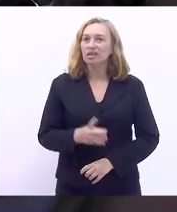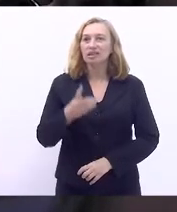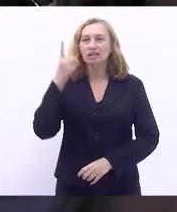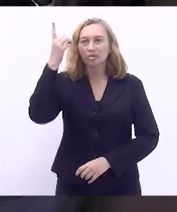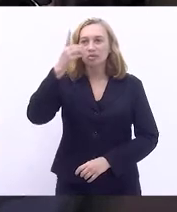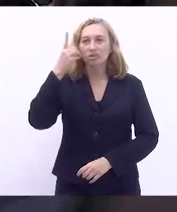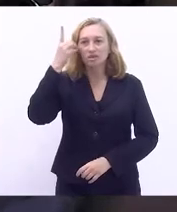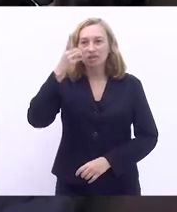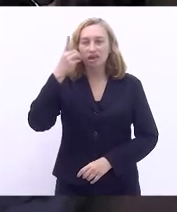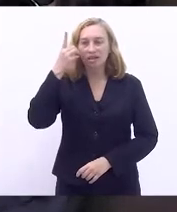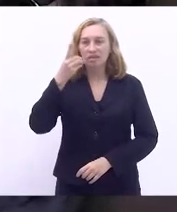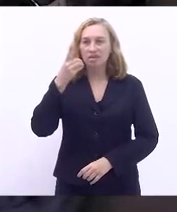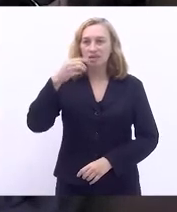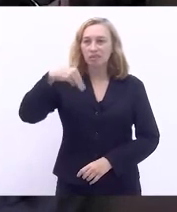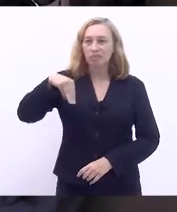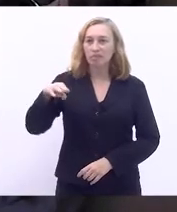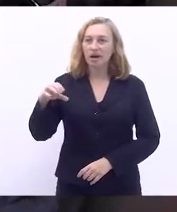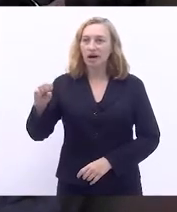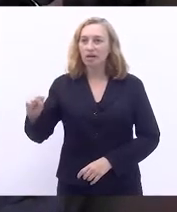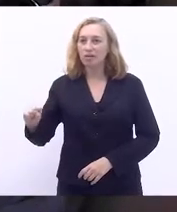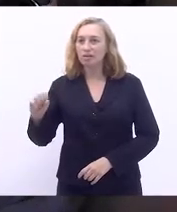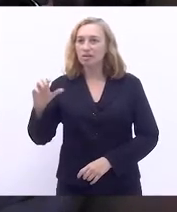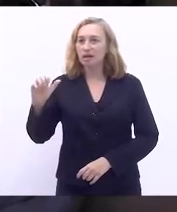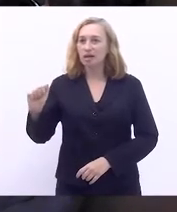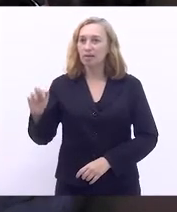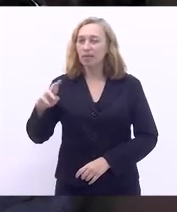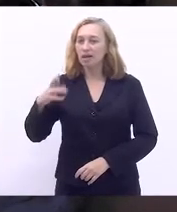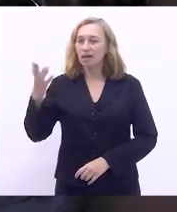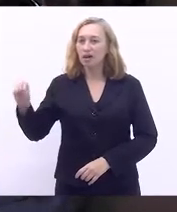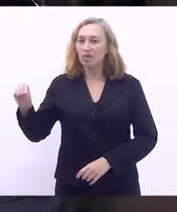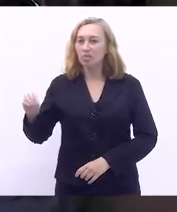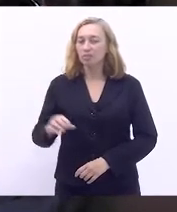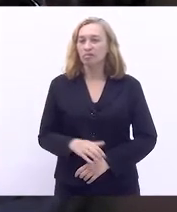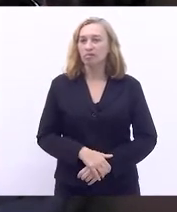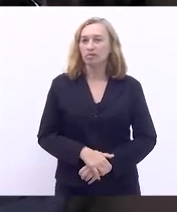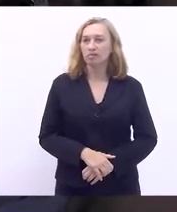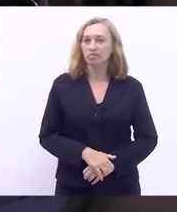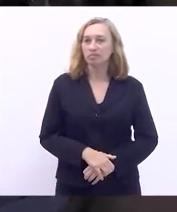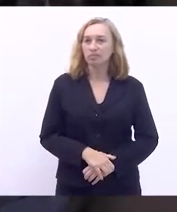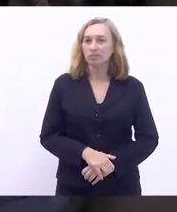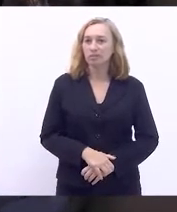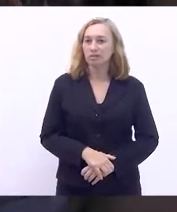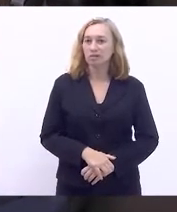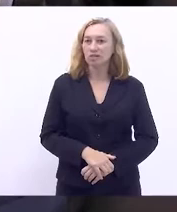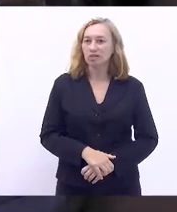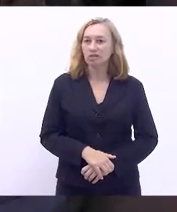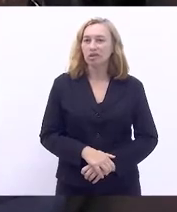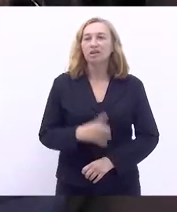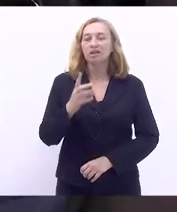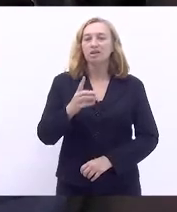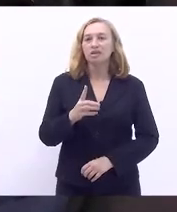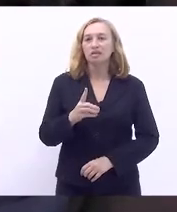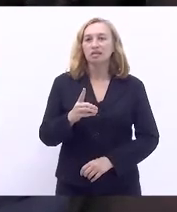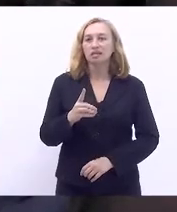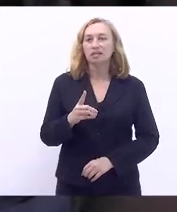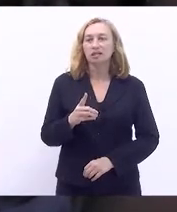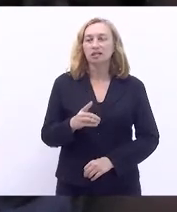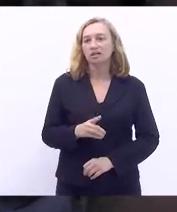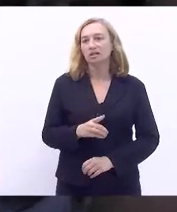Deputado Marcos Abraão. Deputado Marcos